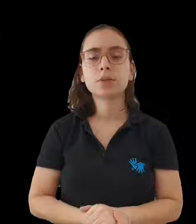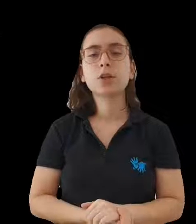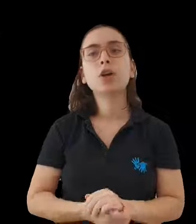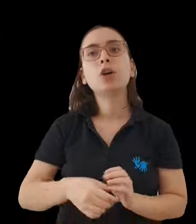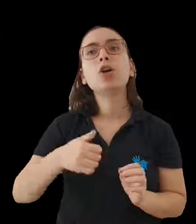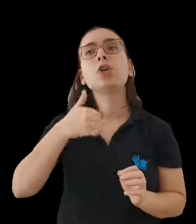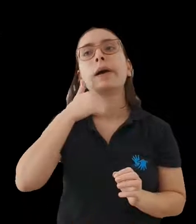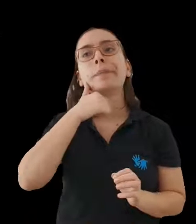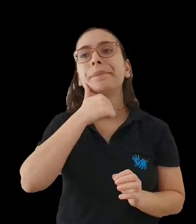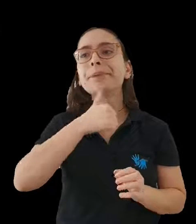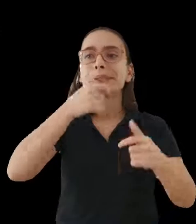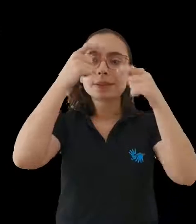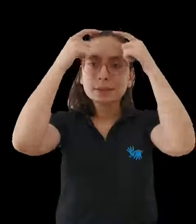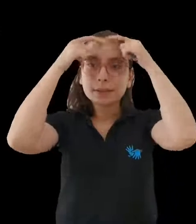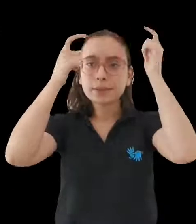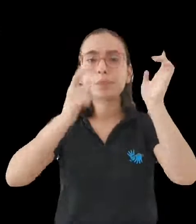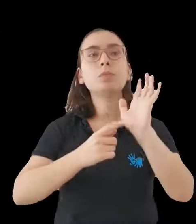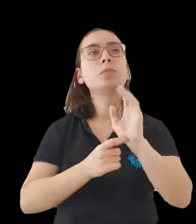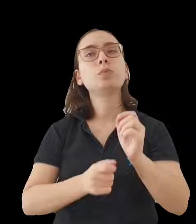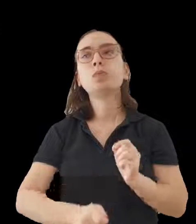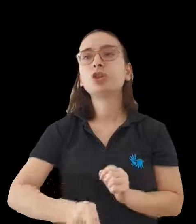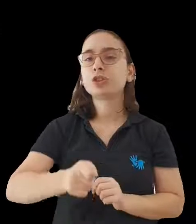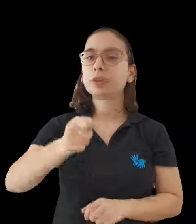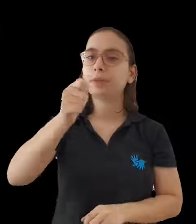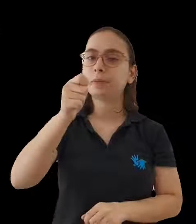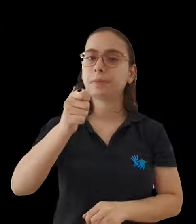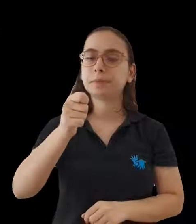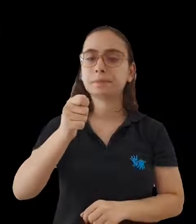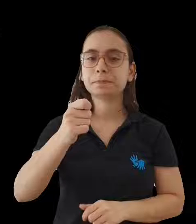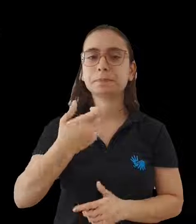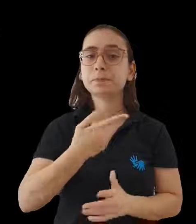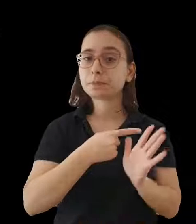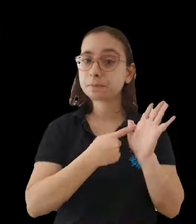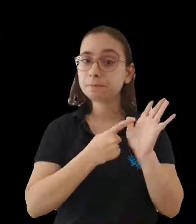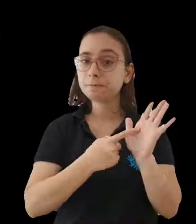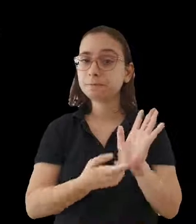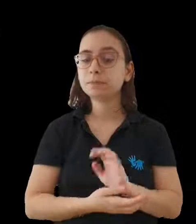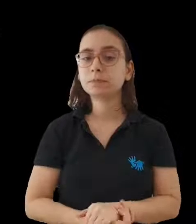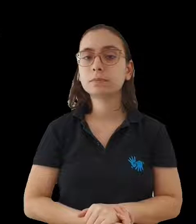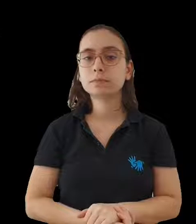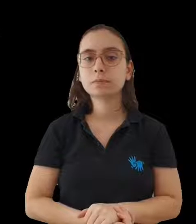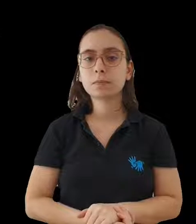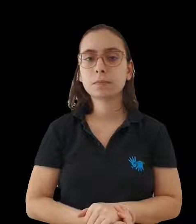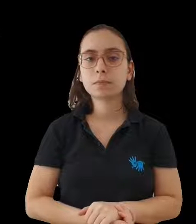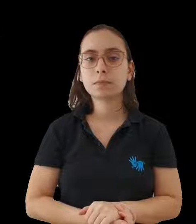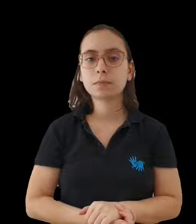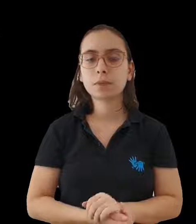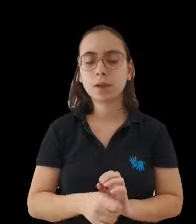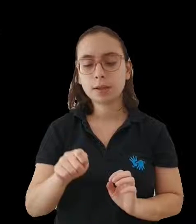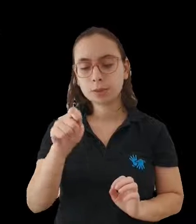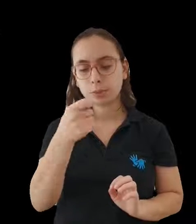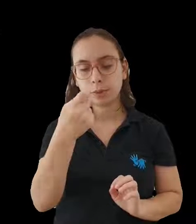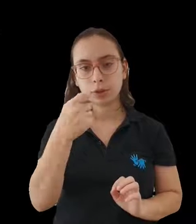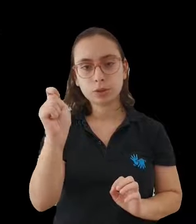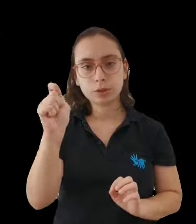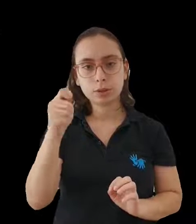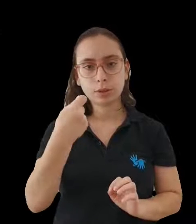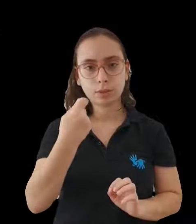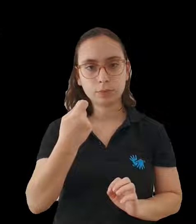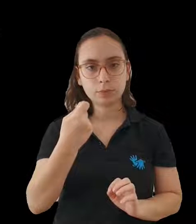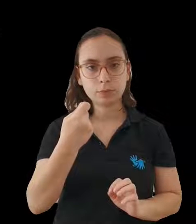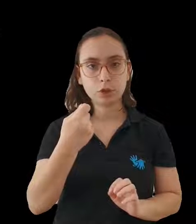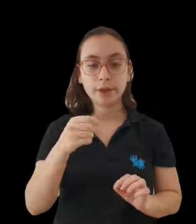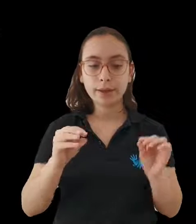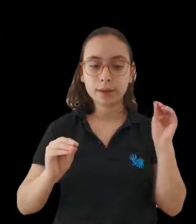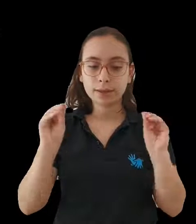mão. Levanta ela para mim, por favor. Ó. Ela tem uma haste central e ela tem 2